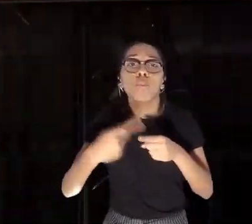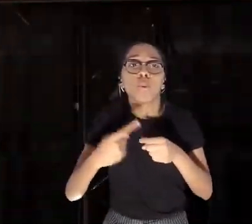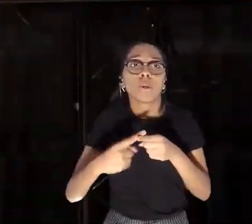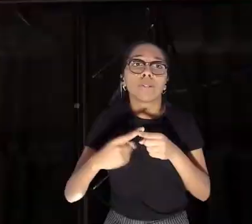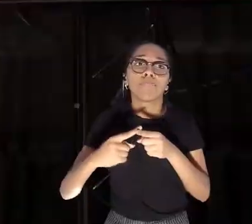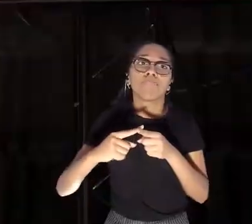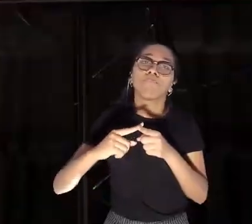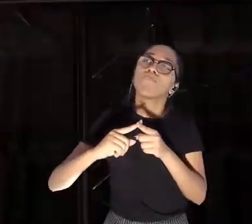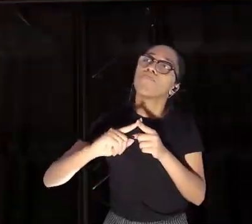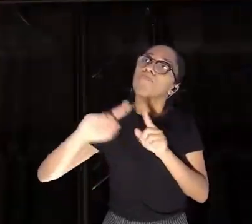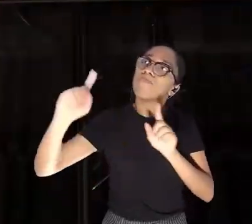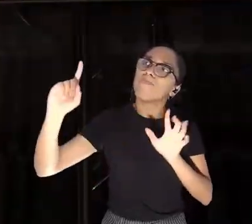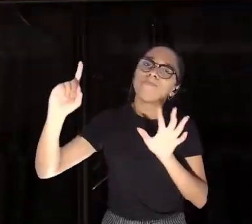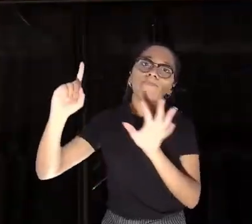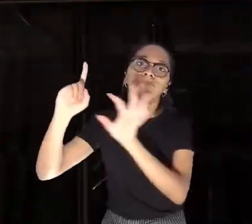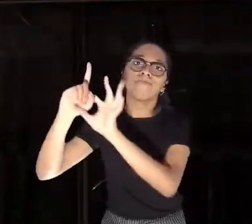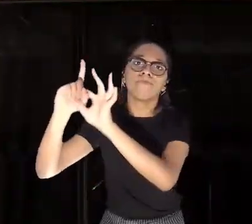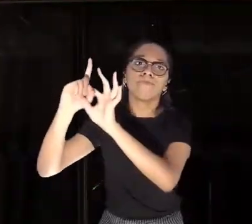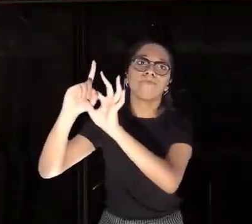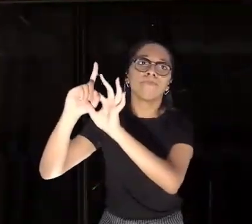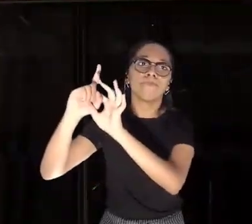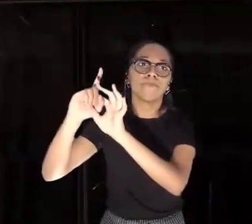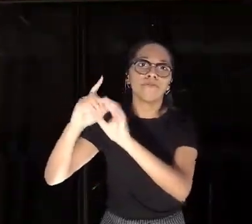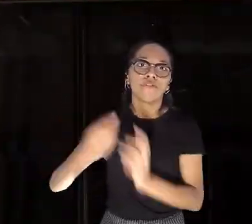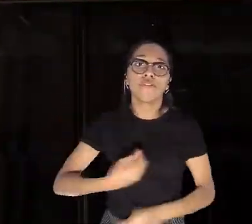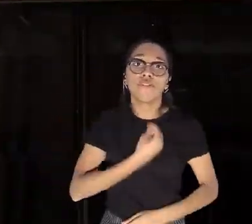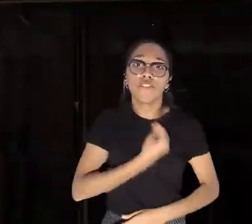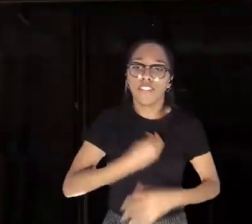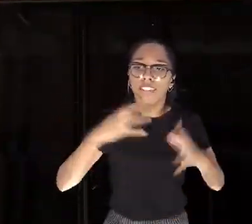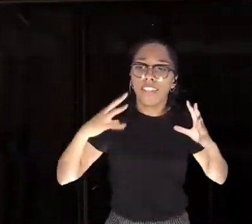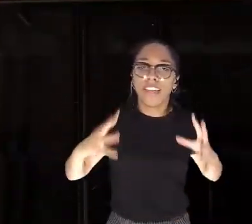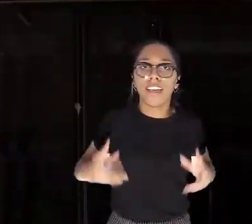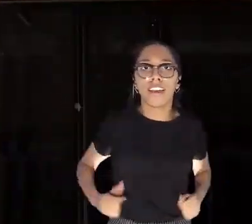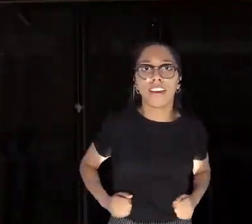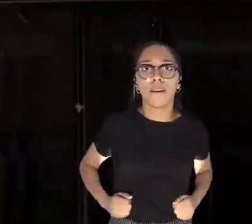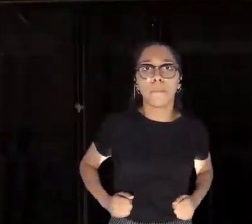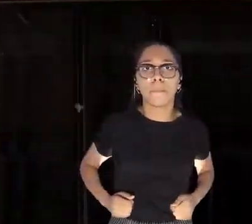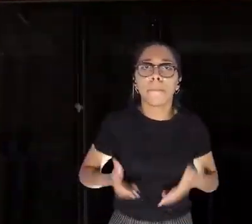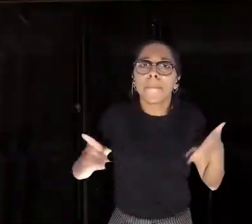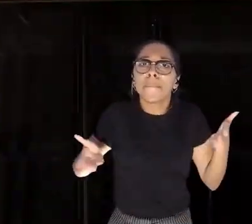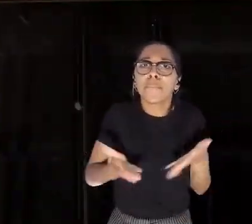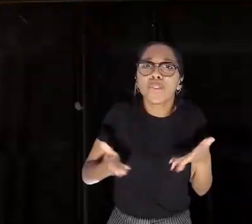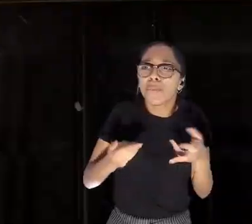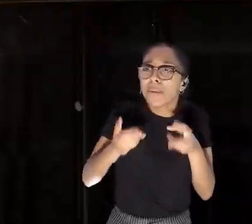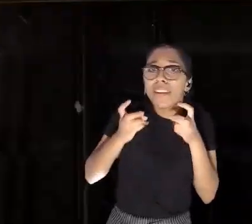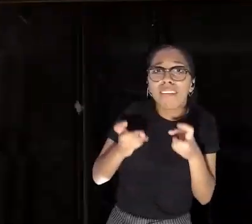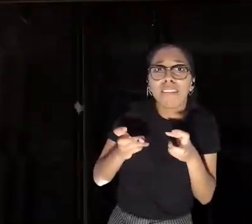Os crentes estão vivendo como pessoas que não conhecem o Espírito.